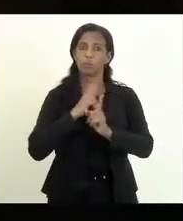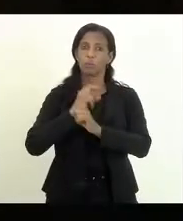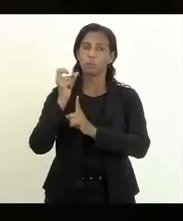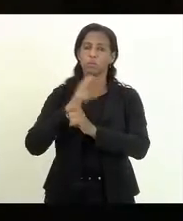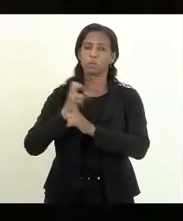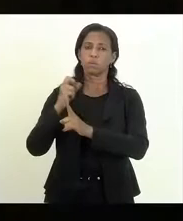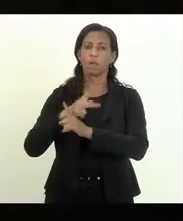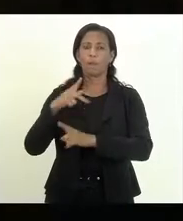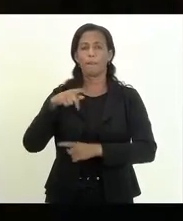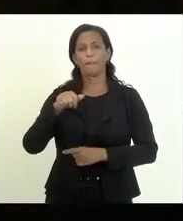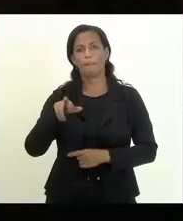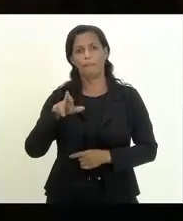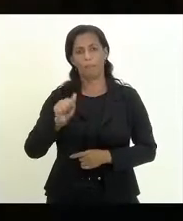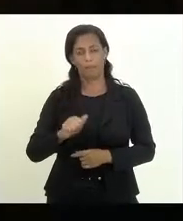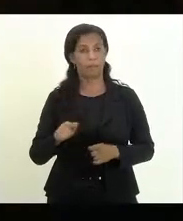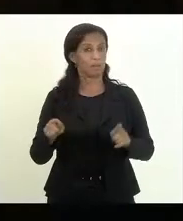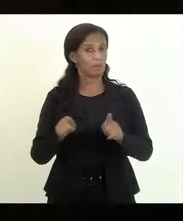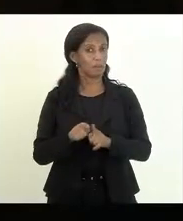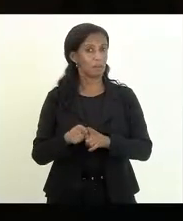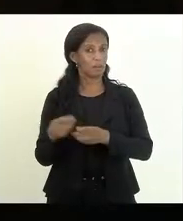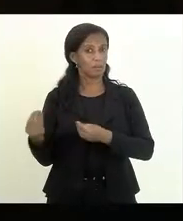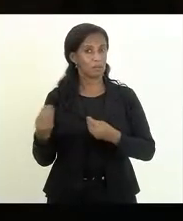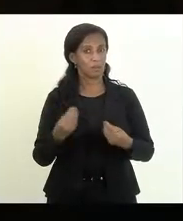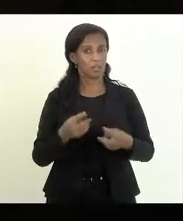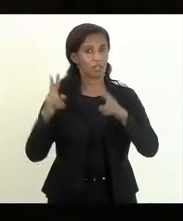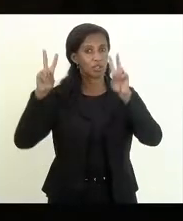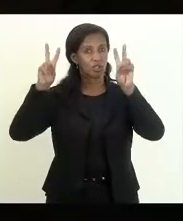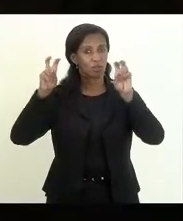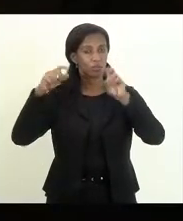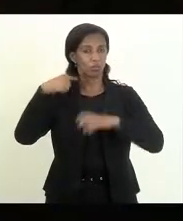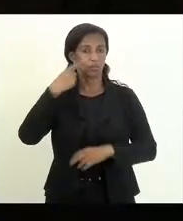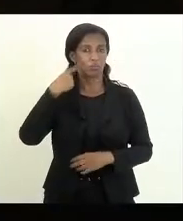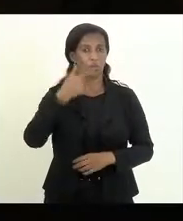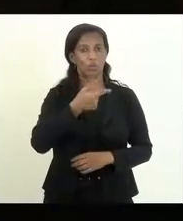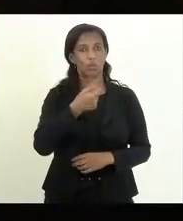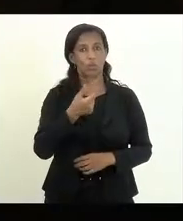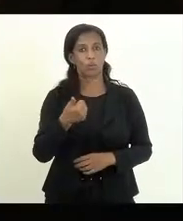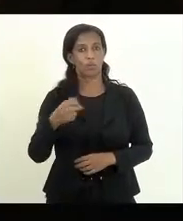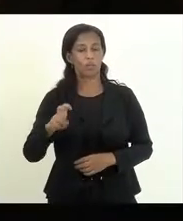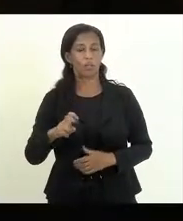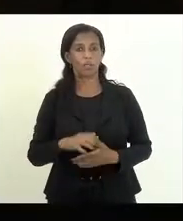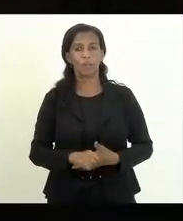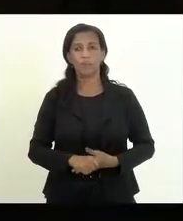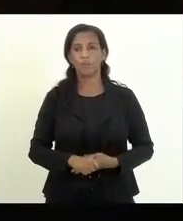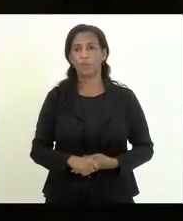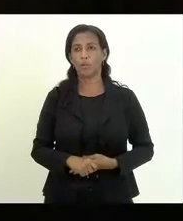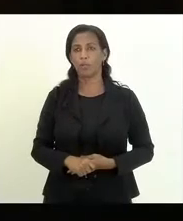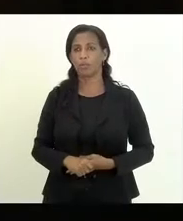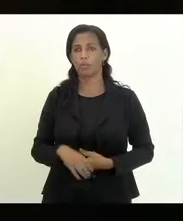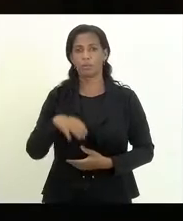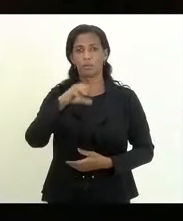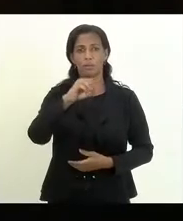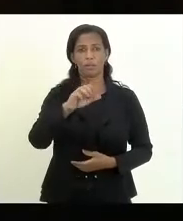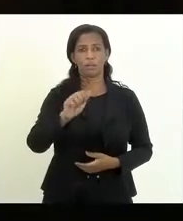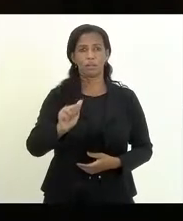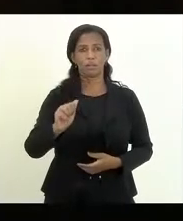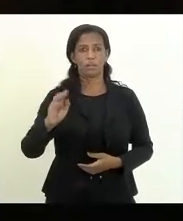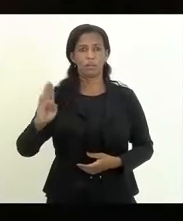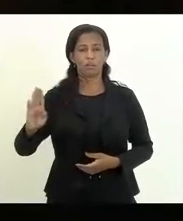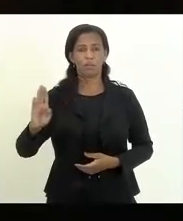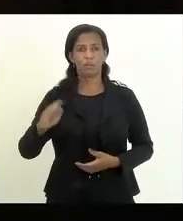Pátria. Além de ter recebido o título de advogado em 2015, pela OAB, numa homenagem